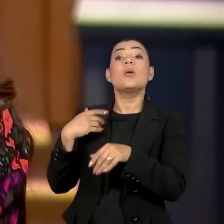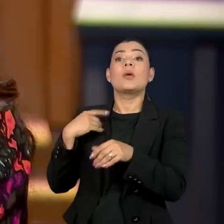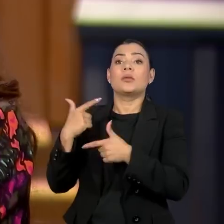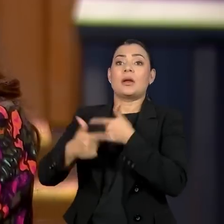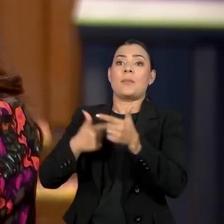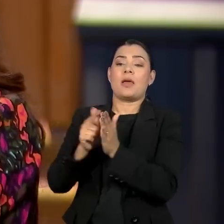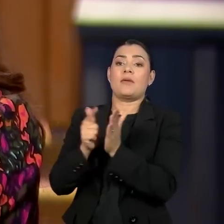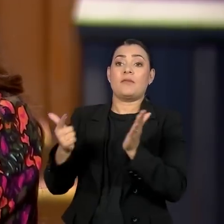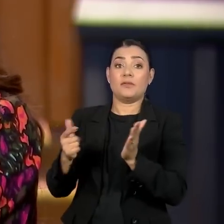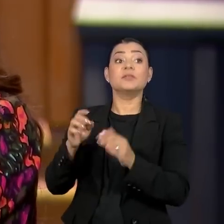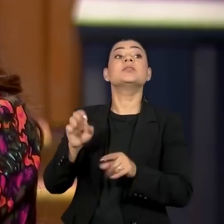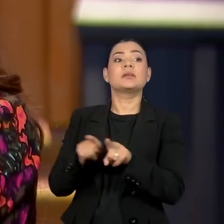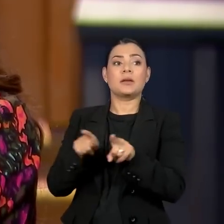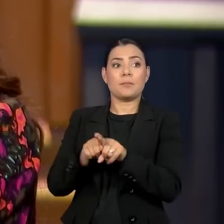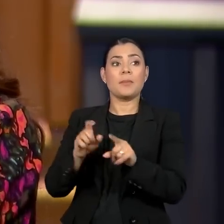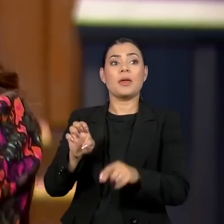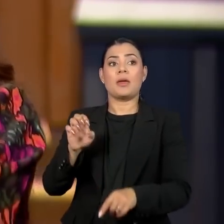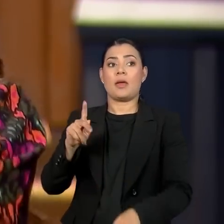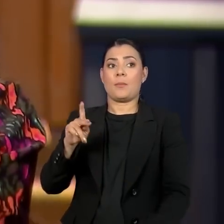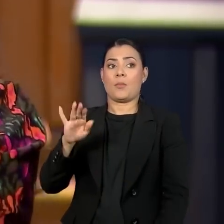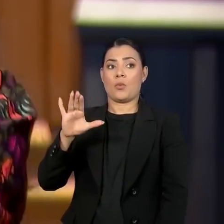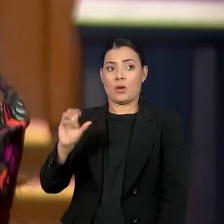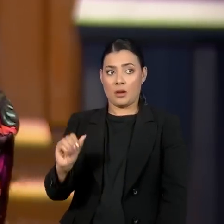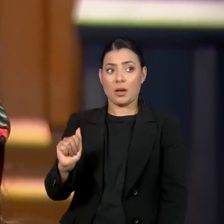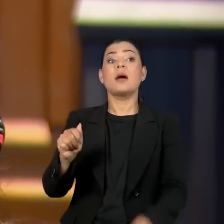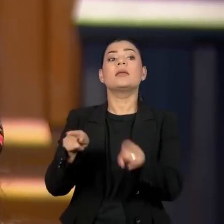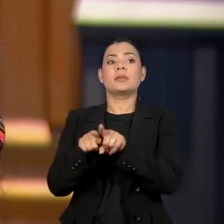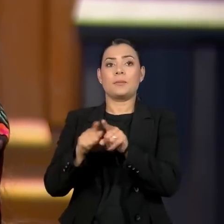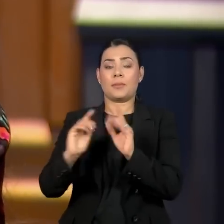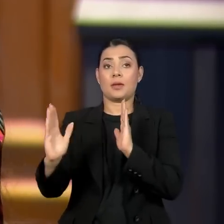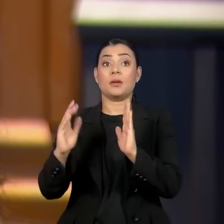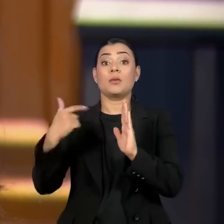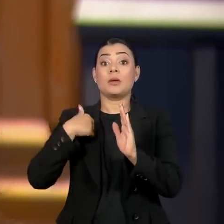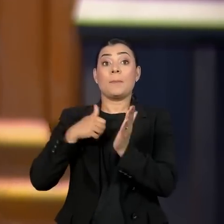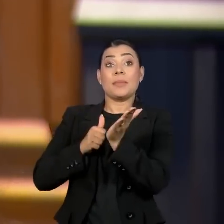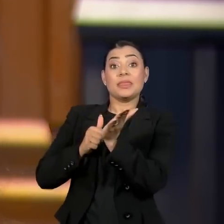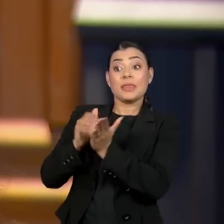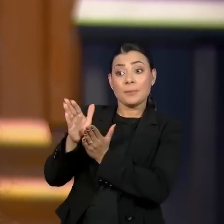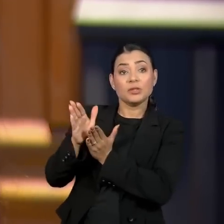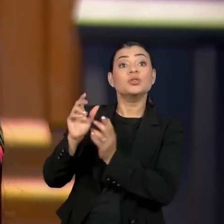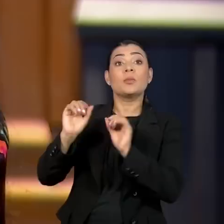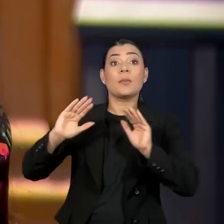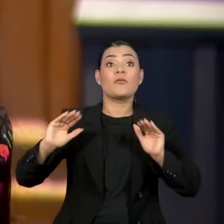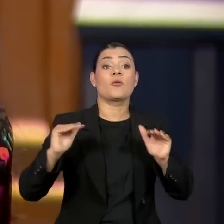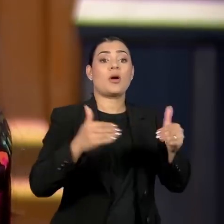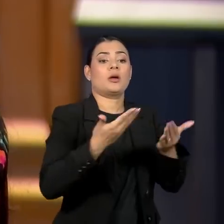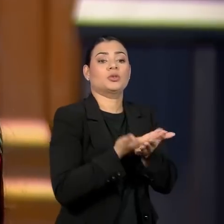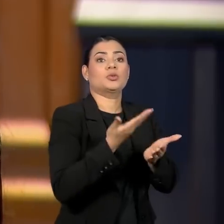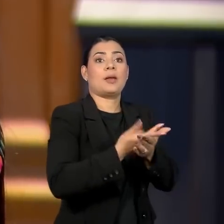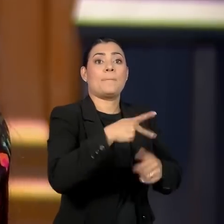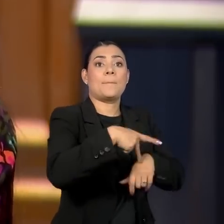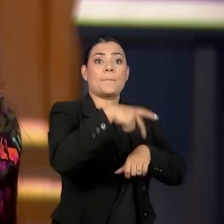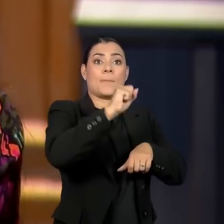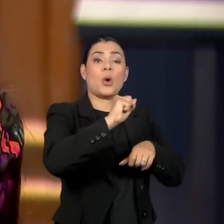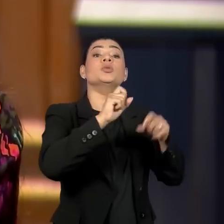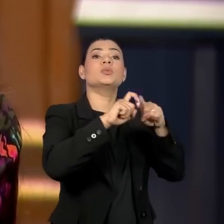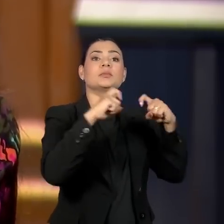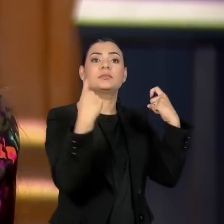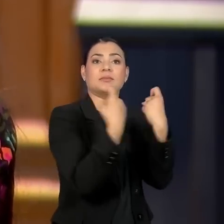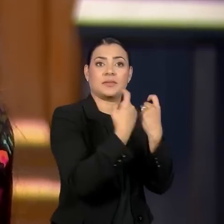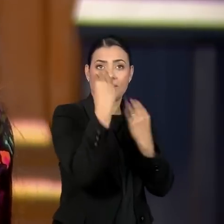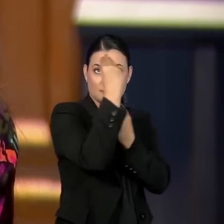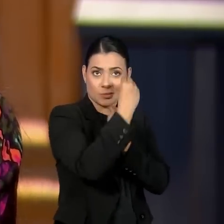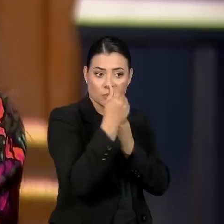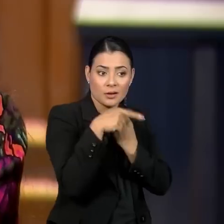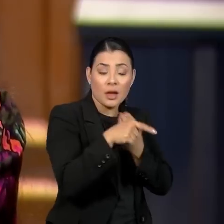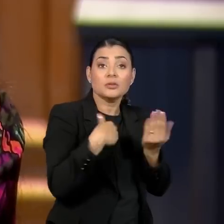revista Época, e quando eu falei, estou me demitindo para estudar sexualidade, fazer uma pós-graduação, abrir